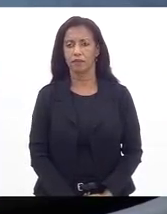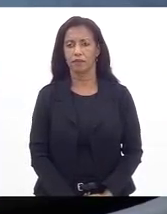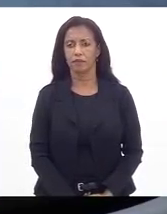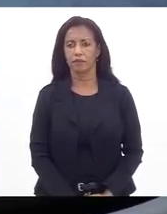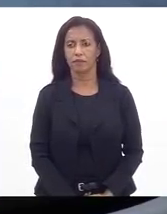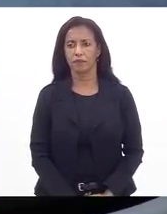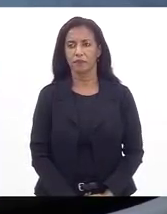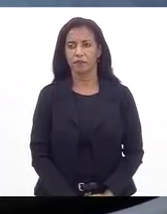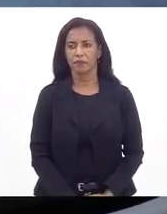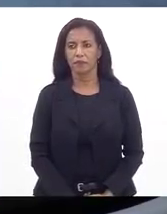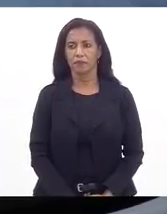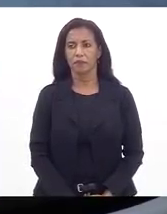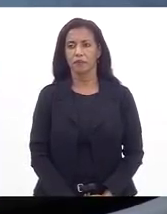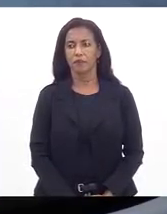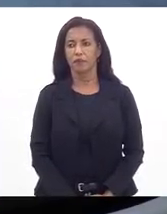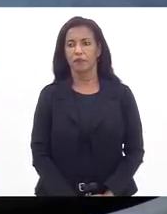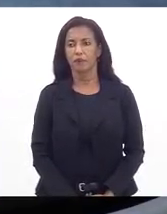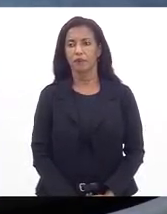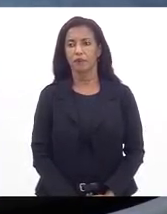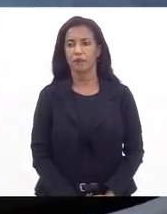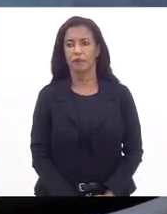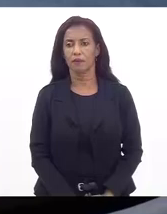E aí